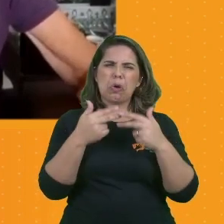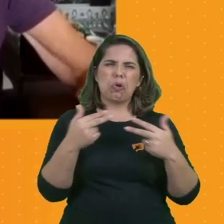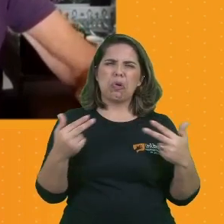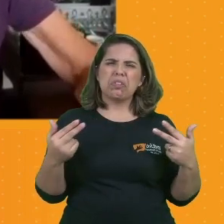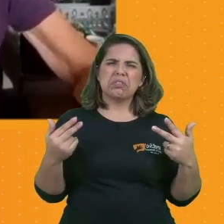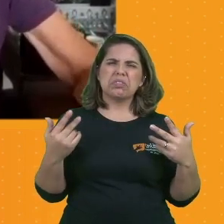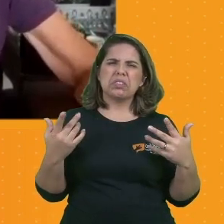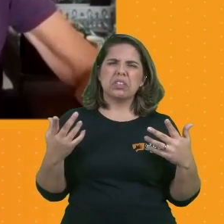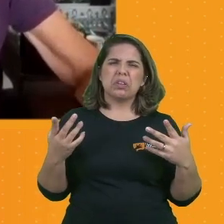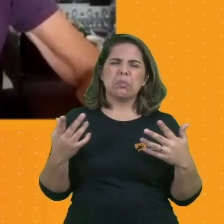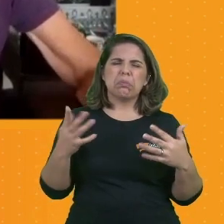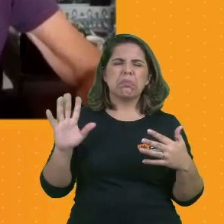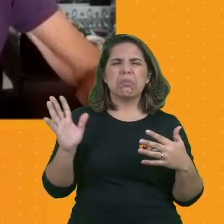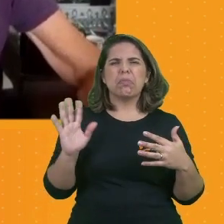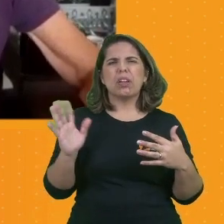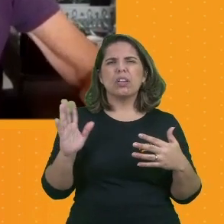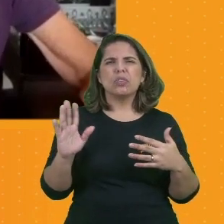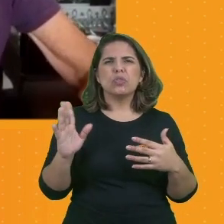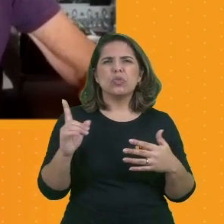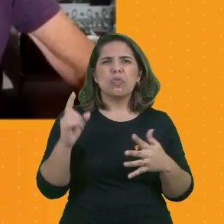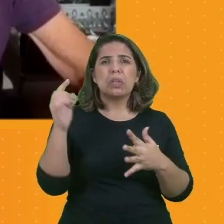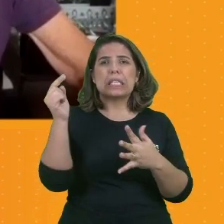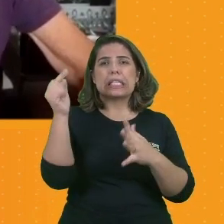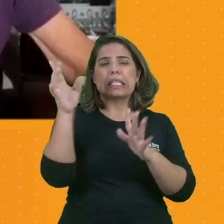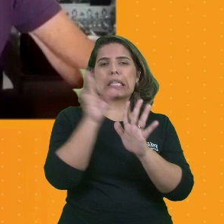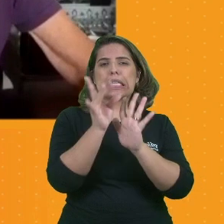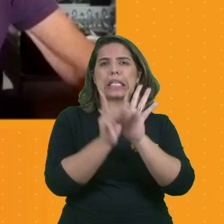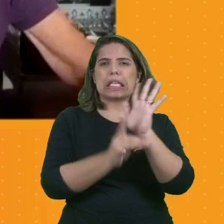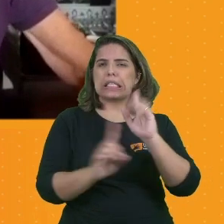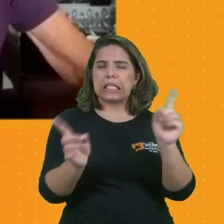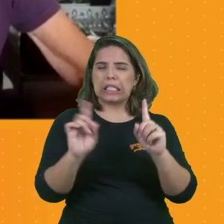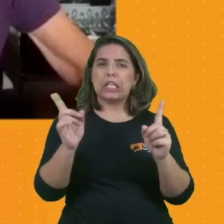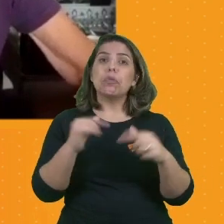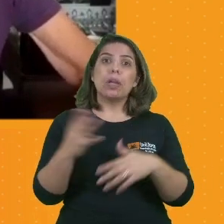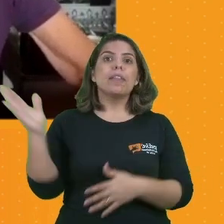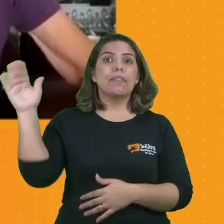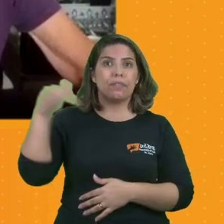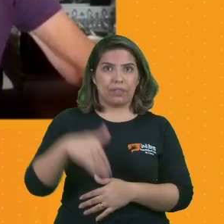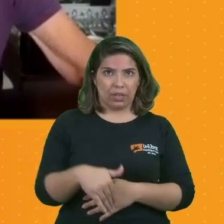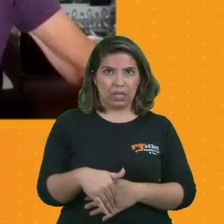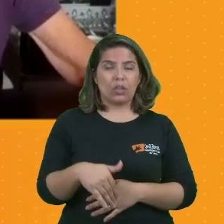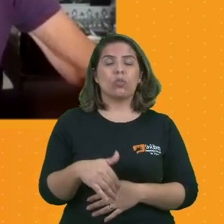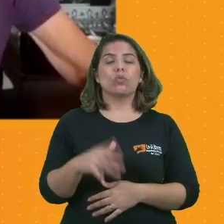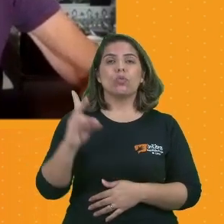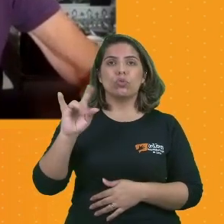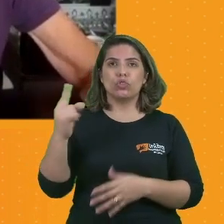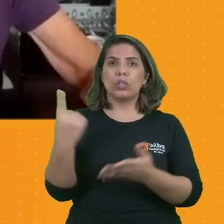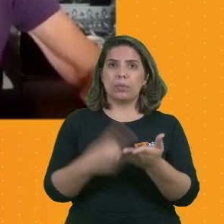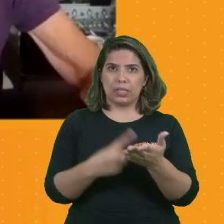de alguma resposta mas não chegou ao detalhes nada